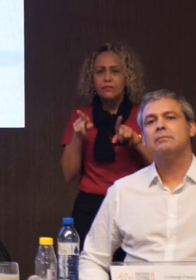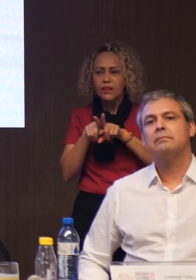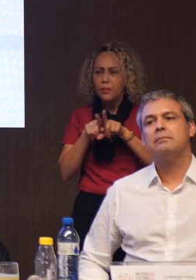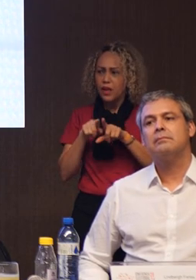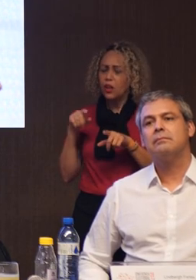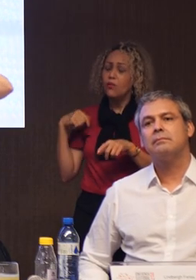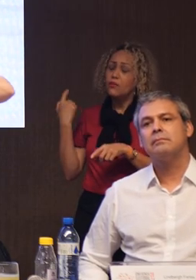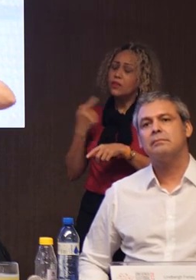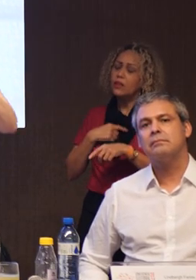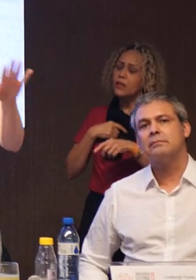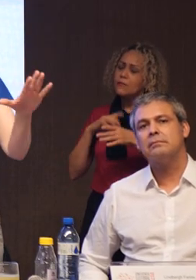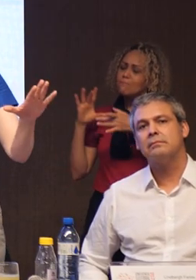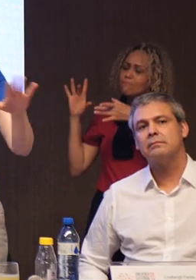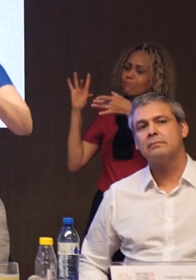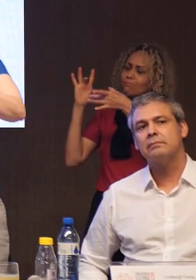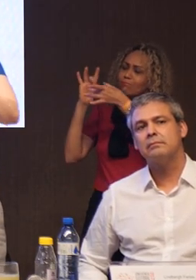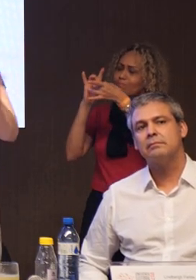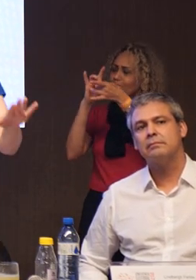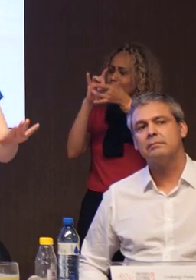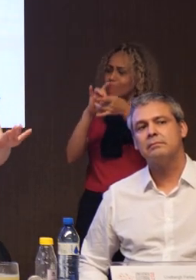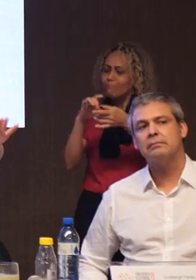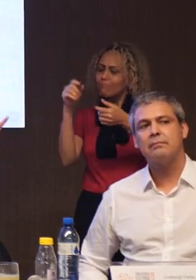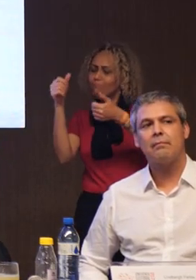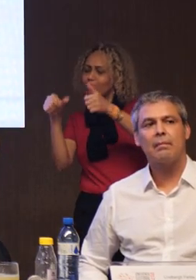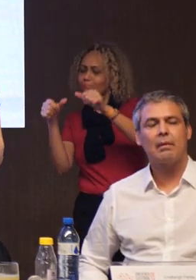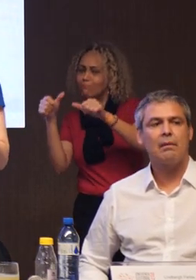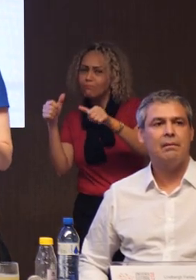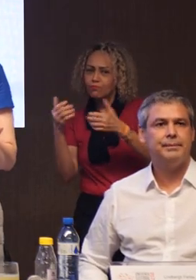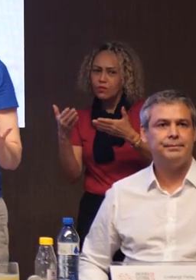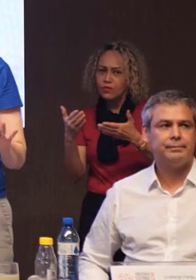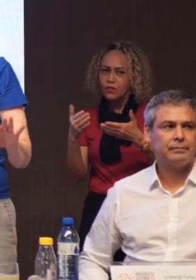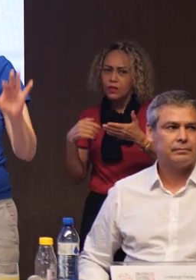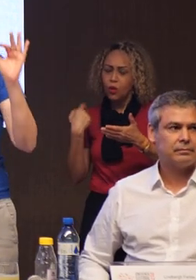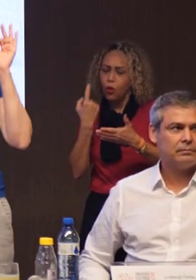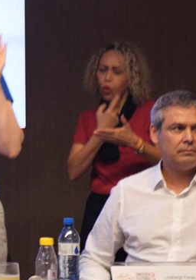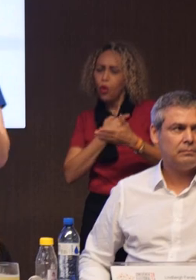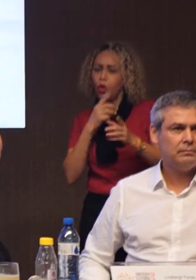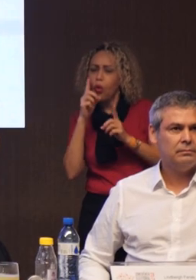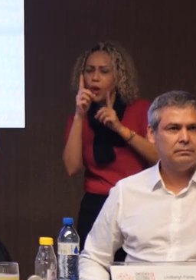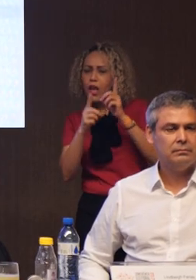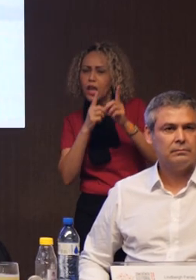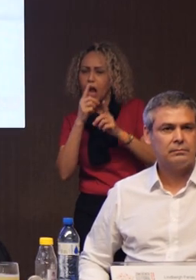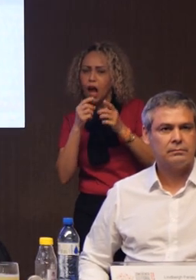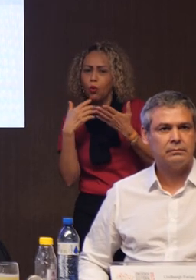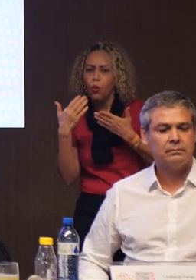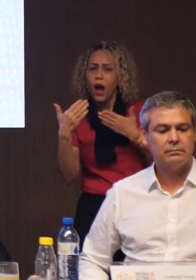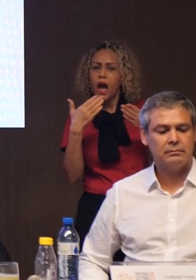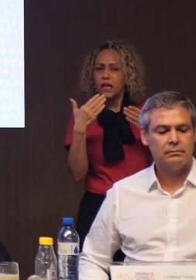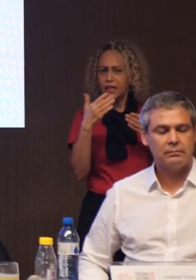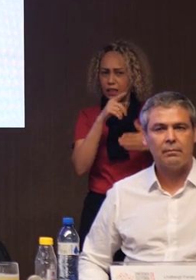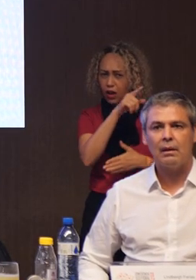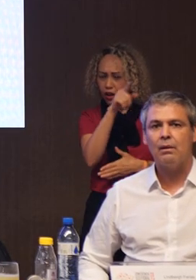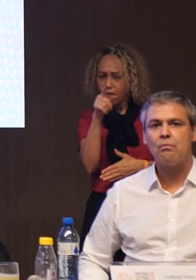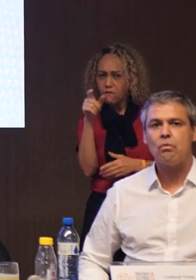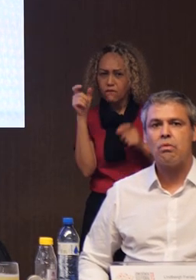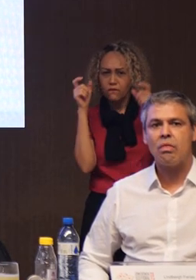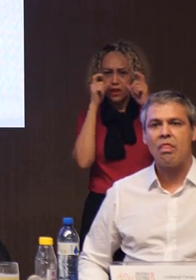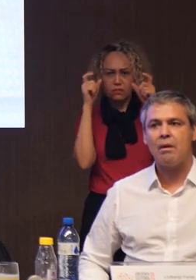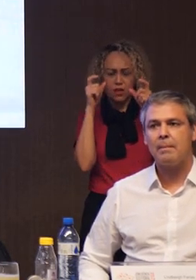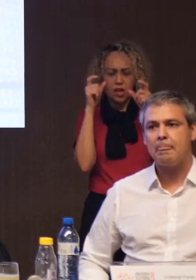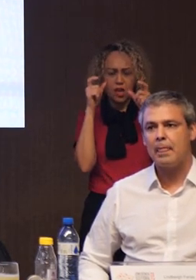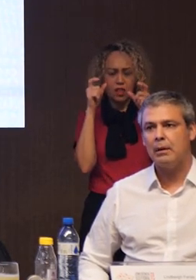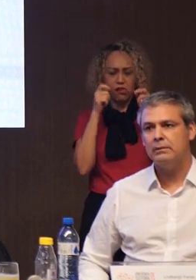como grau fundamental, como base do nosso diálogo aqui, não caiam na armadilha